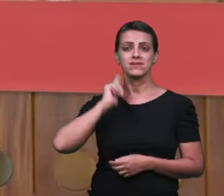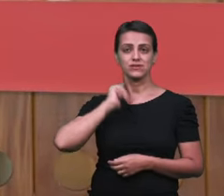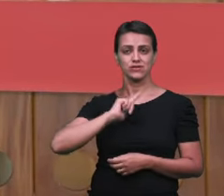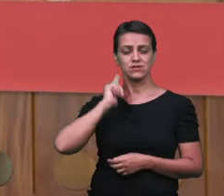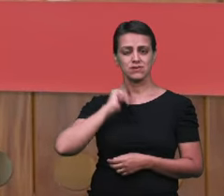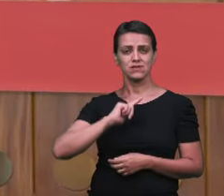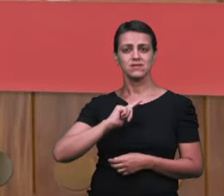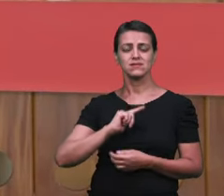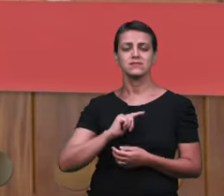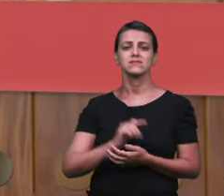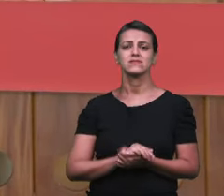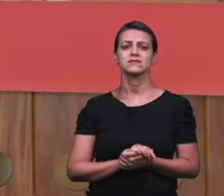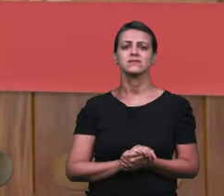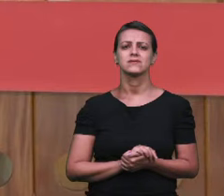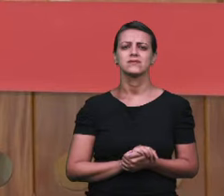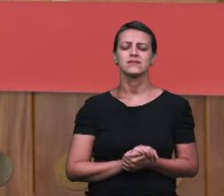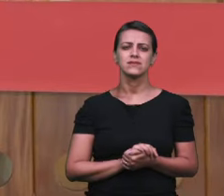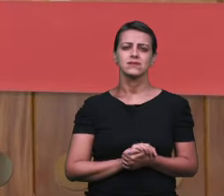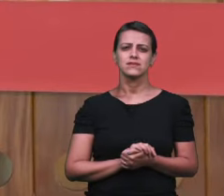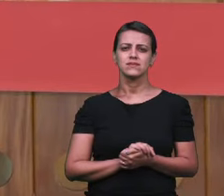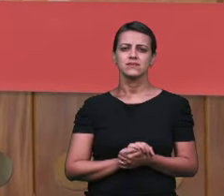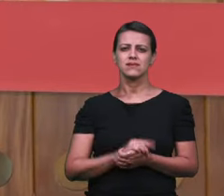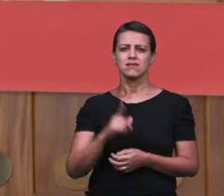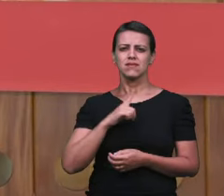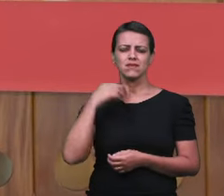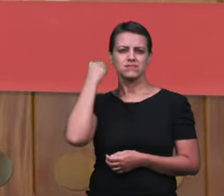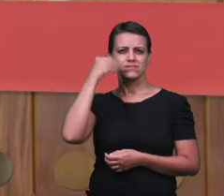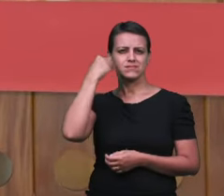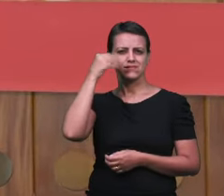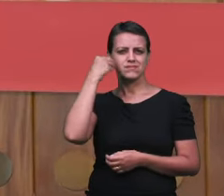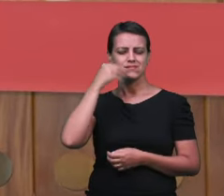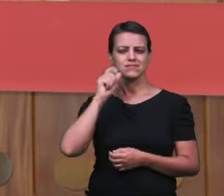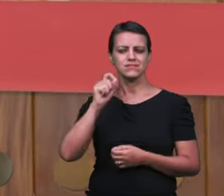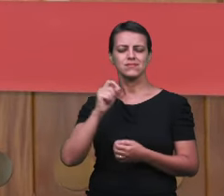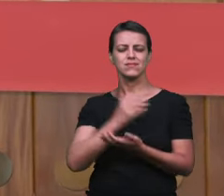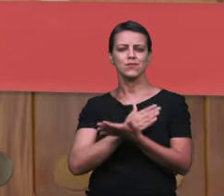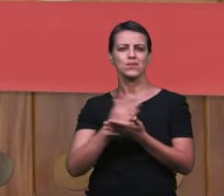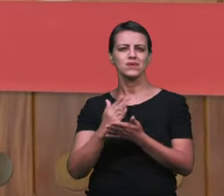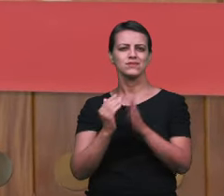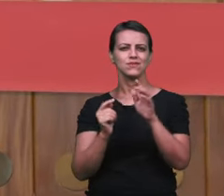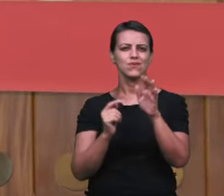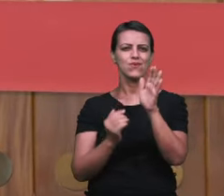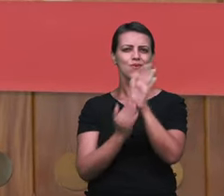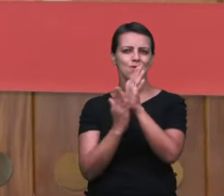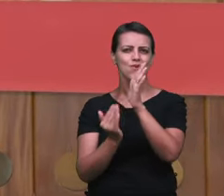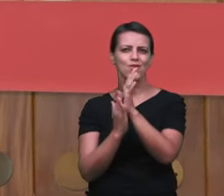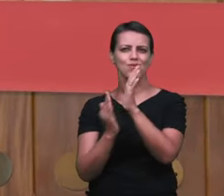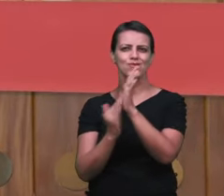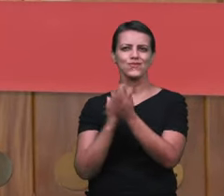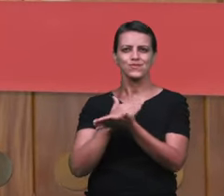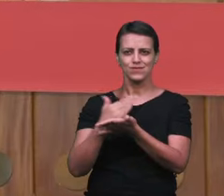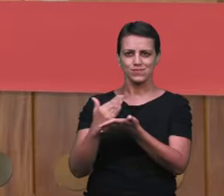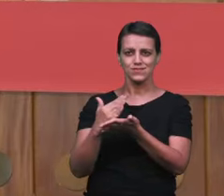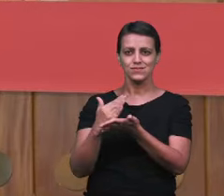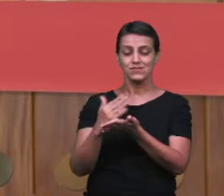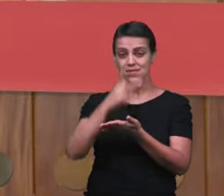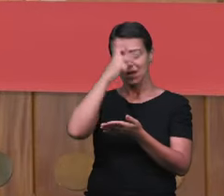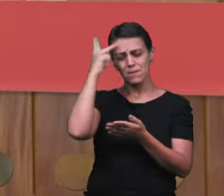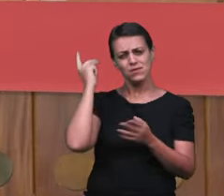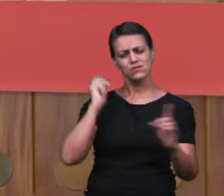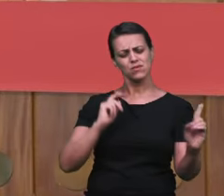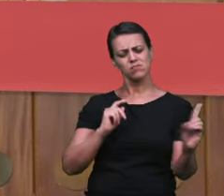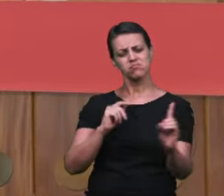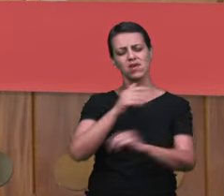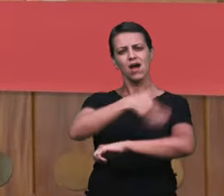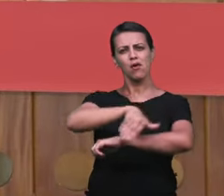com trombetas e festas, quando iniciou ali o louvor, um visitante que passava na porta